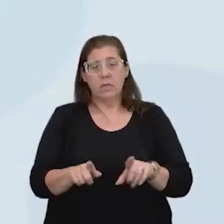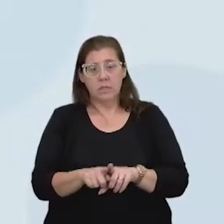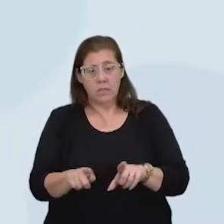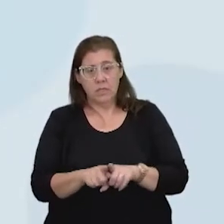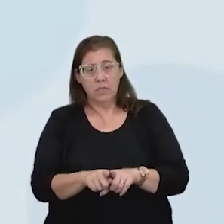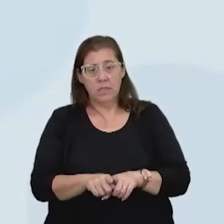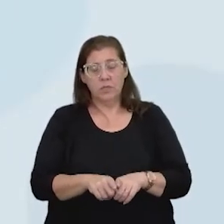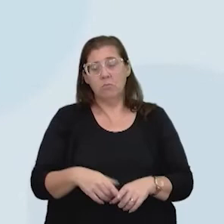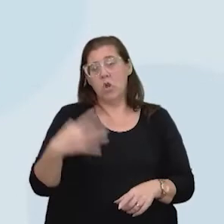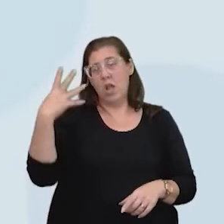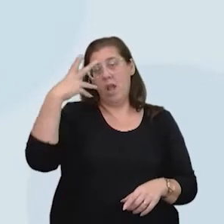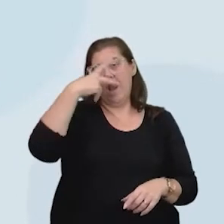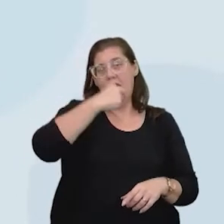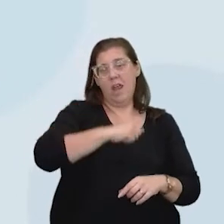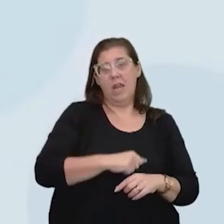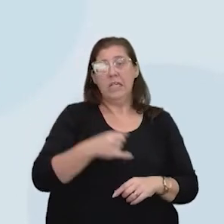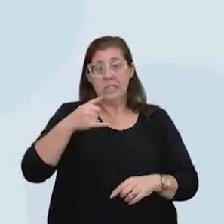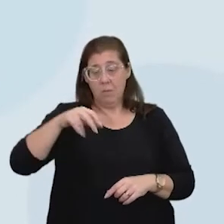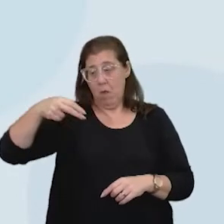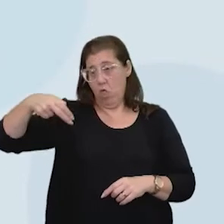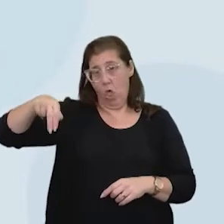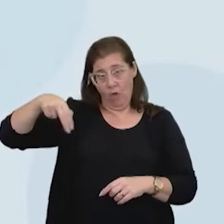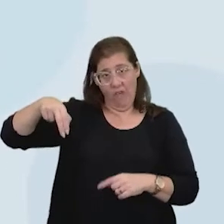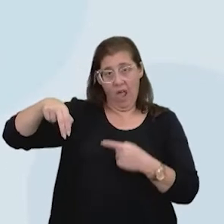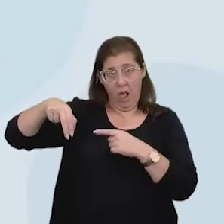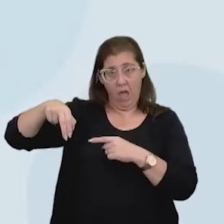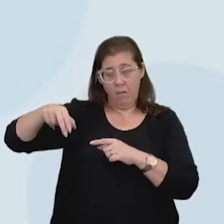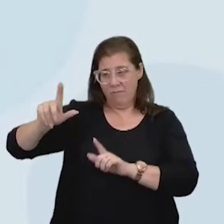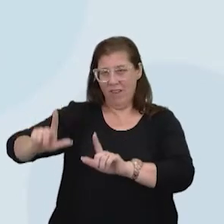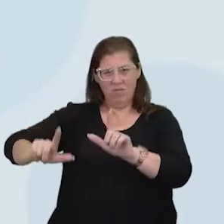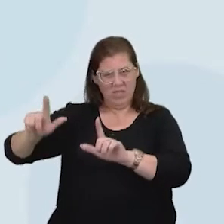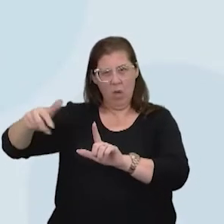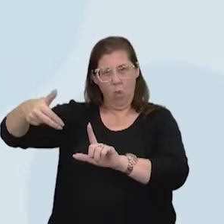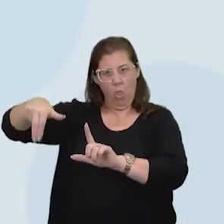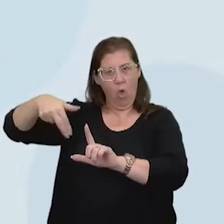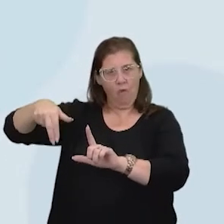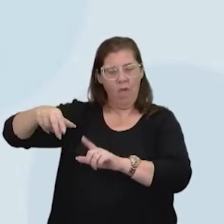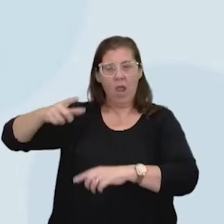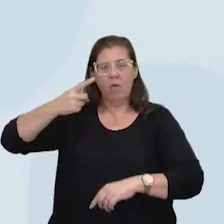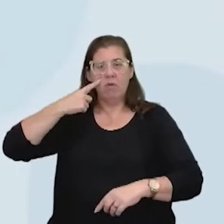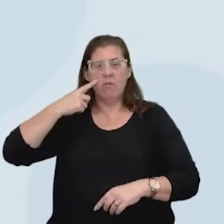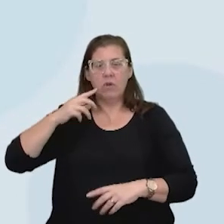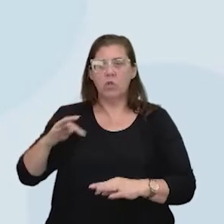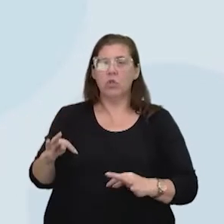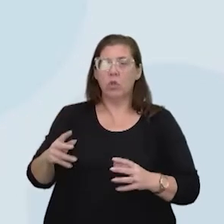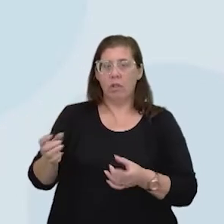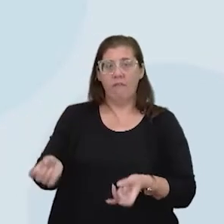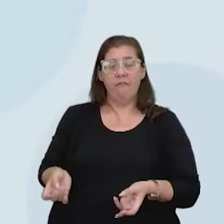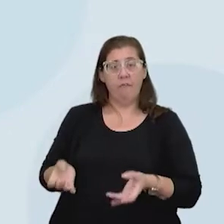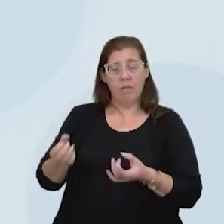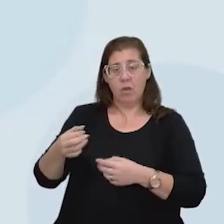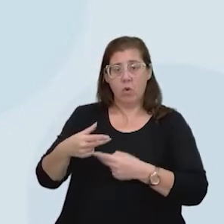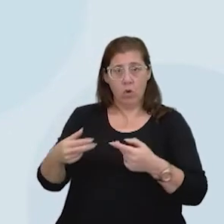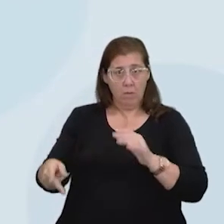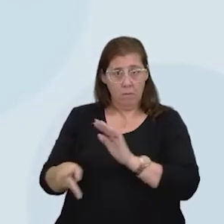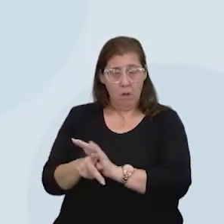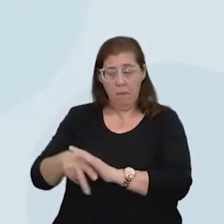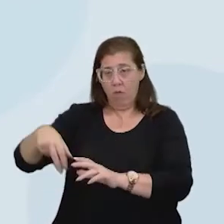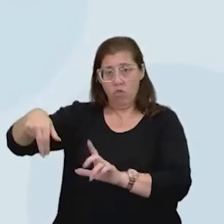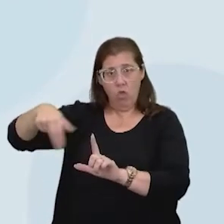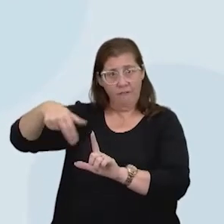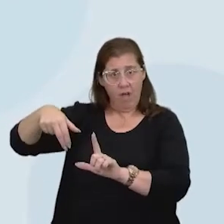aspecto de beleza. Se uma novela, ela acontece, e aí todos os lugares que você vai tá vendendo as coisas da